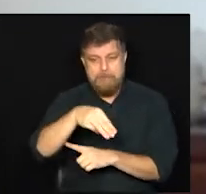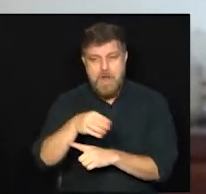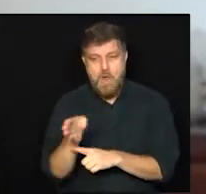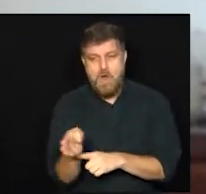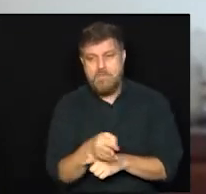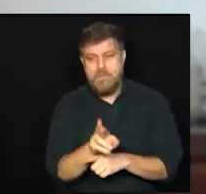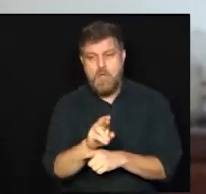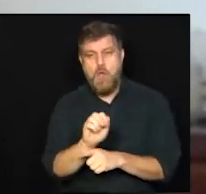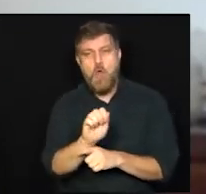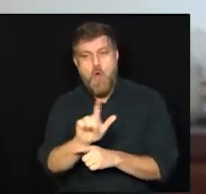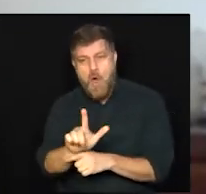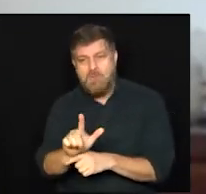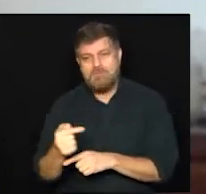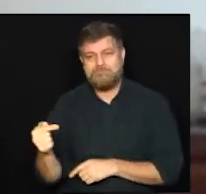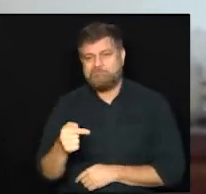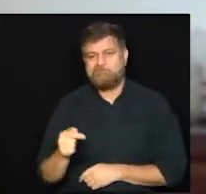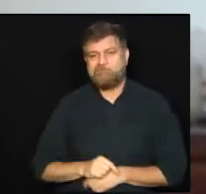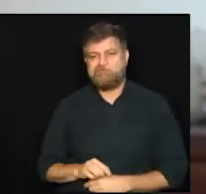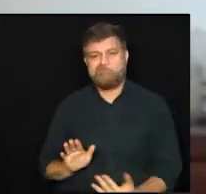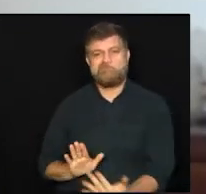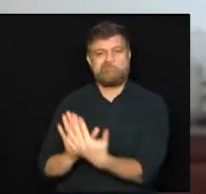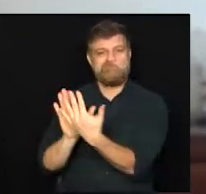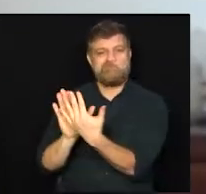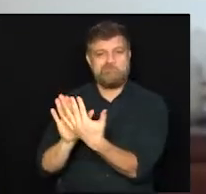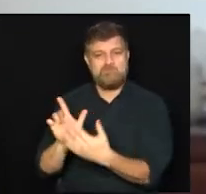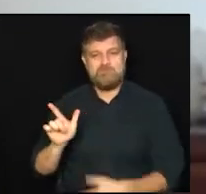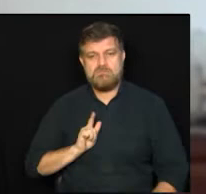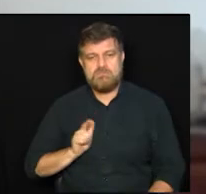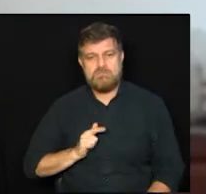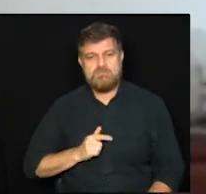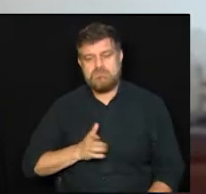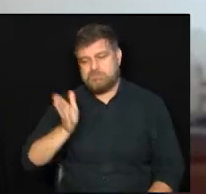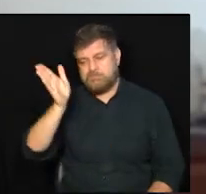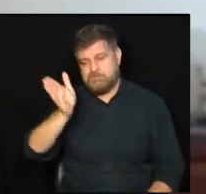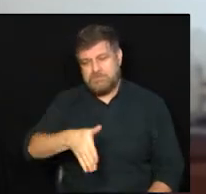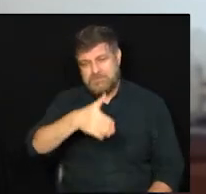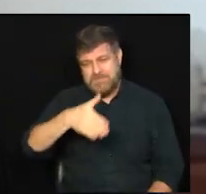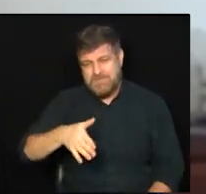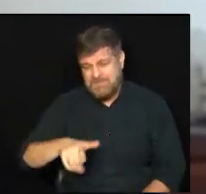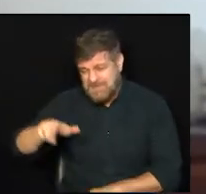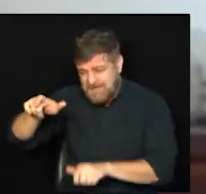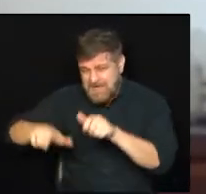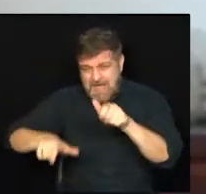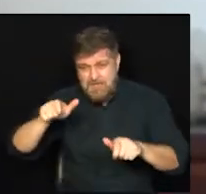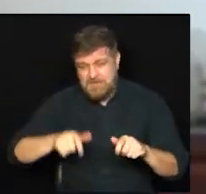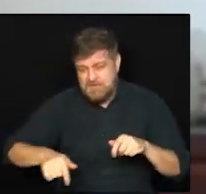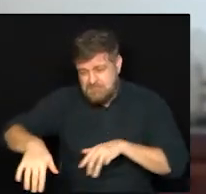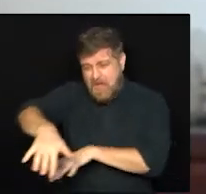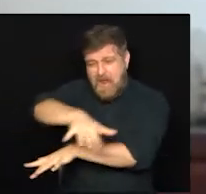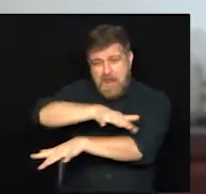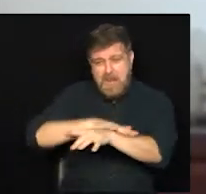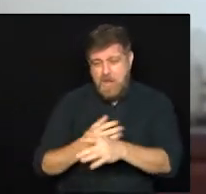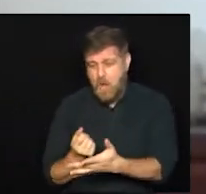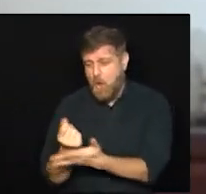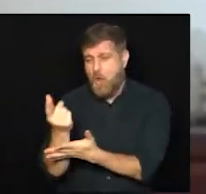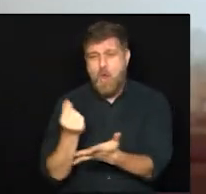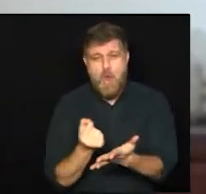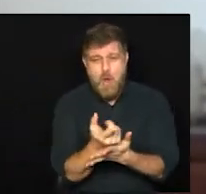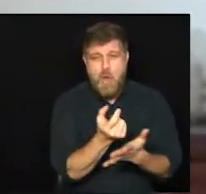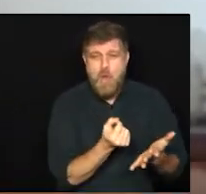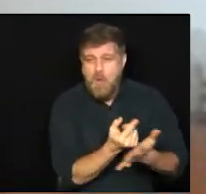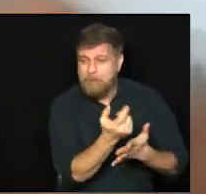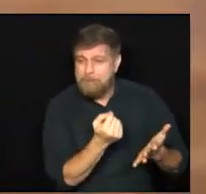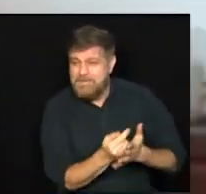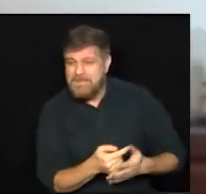Imagine esse impacto da questão da hospedagem, dessas pessoas circulando, comprando no